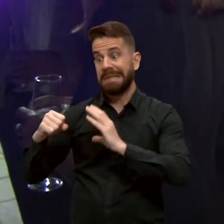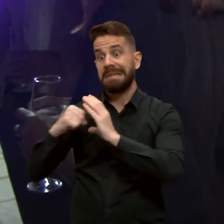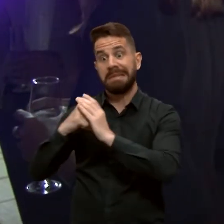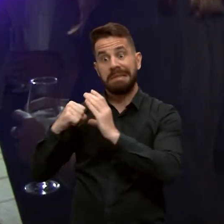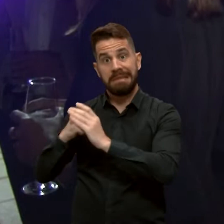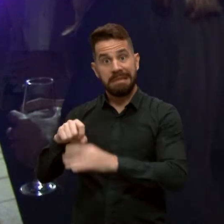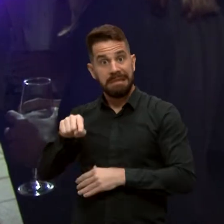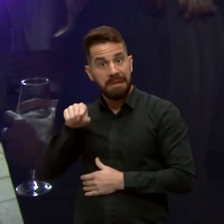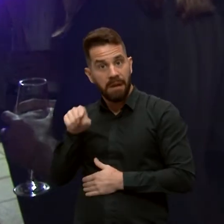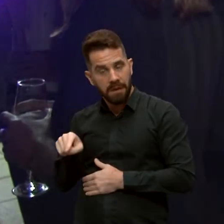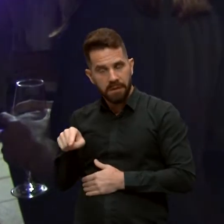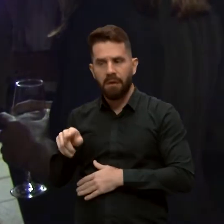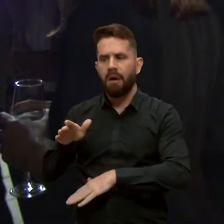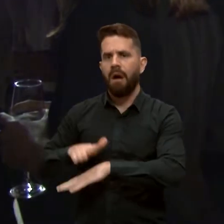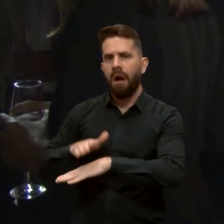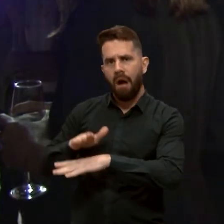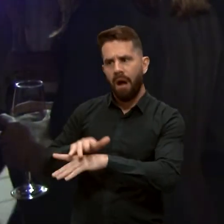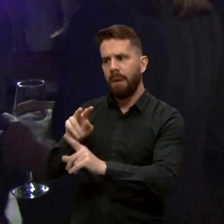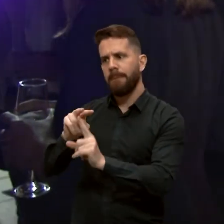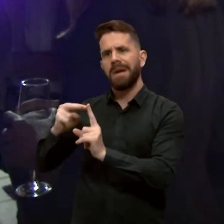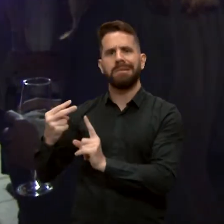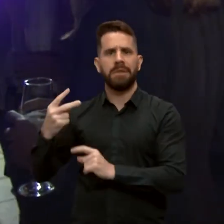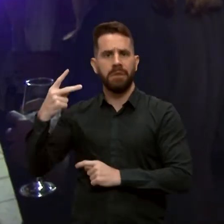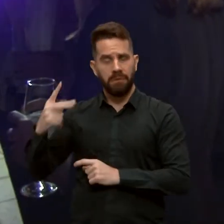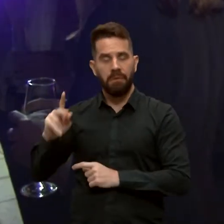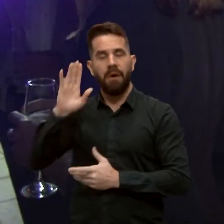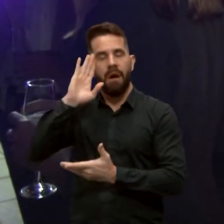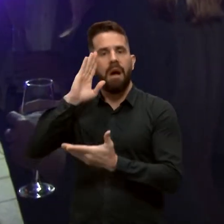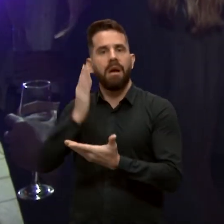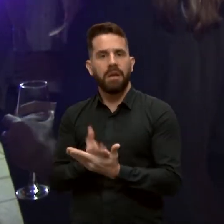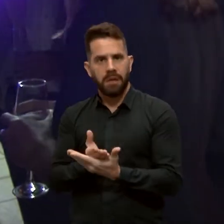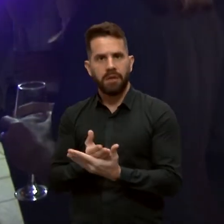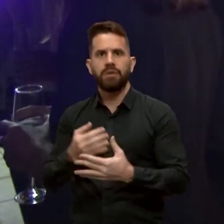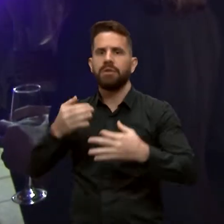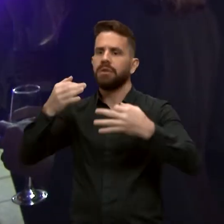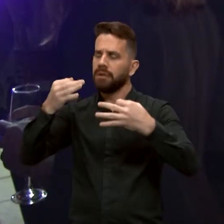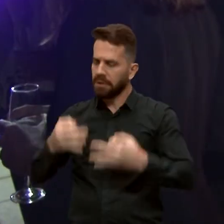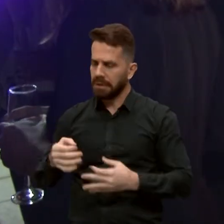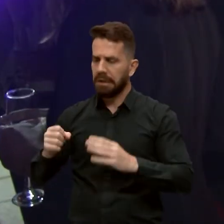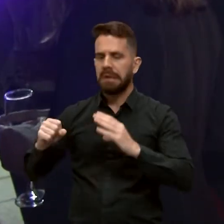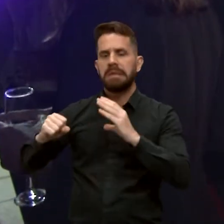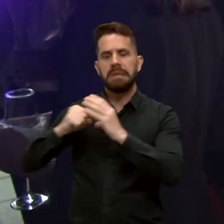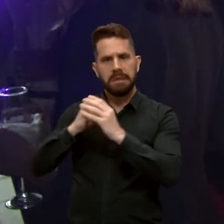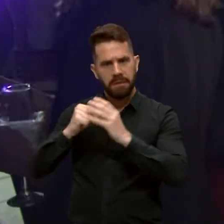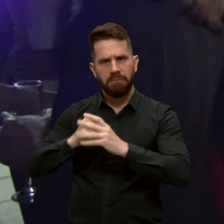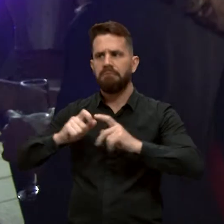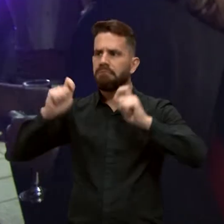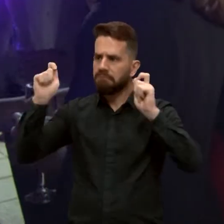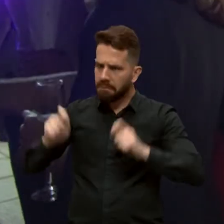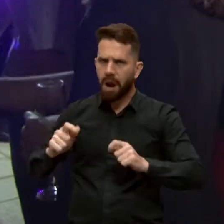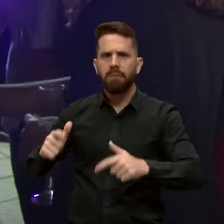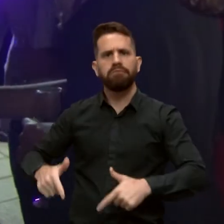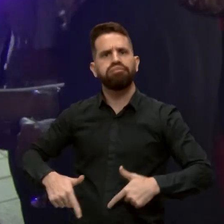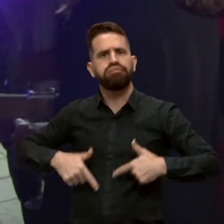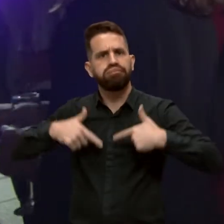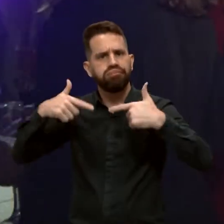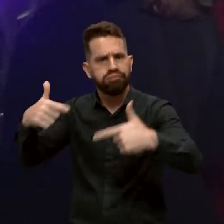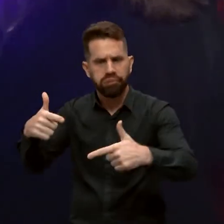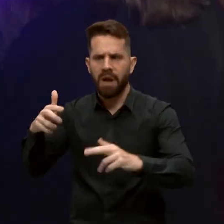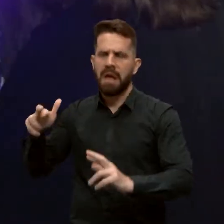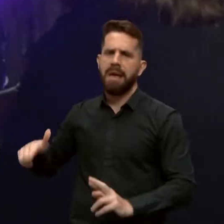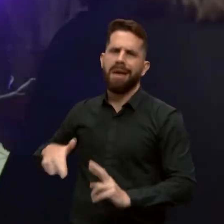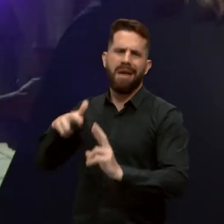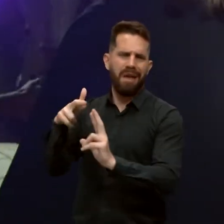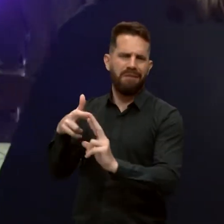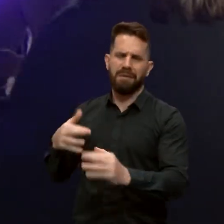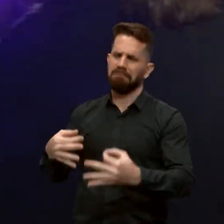olhar de uma pessoa que acreditava no papel que o Centro de Seleção poderia desempenhar e no potencial